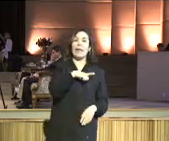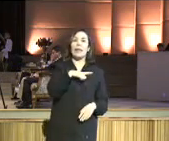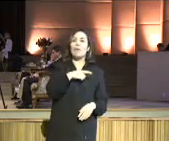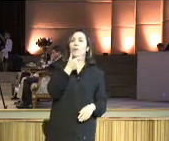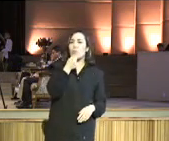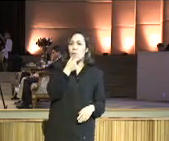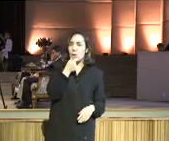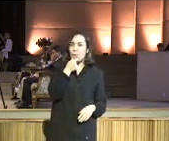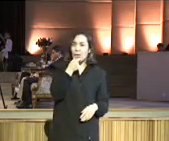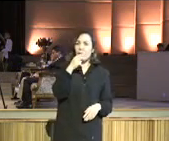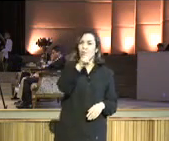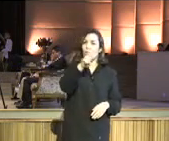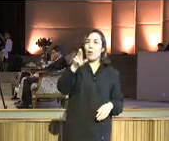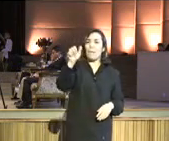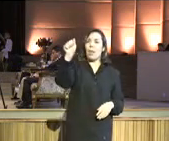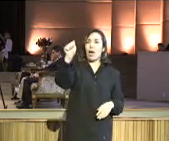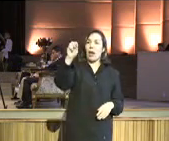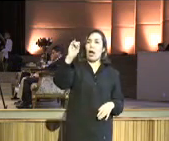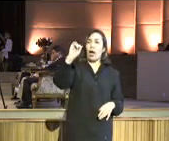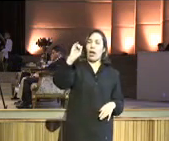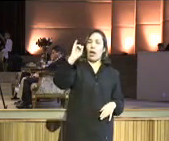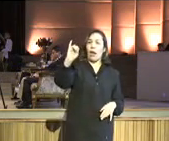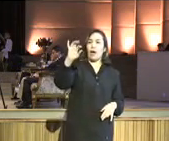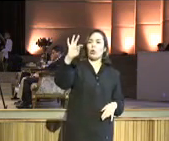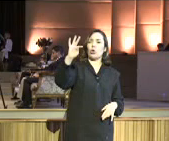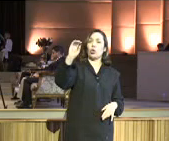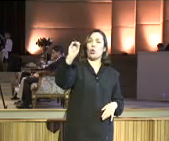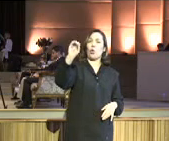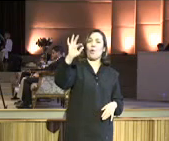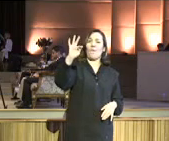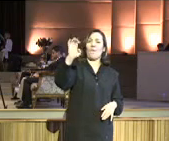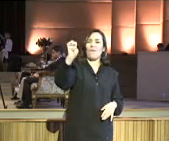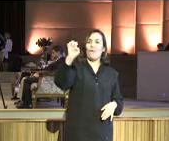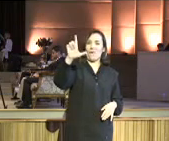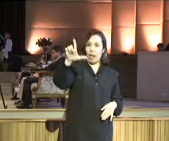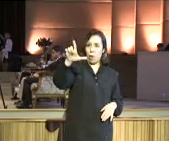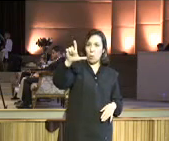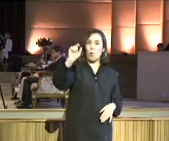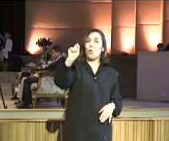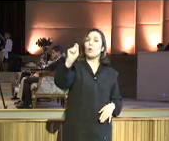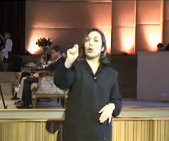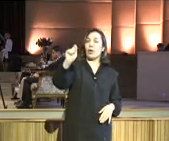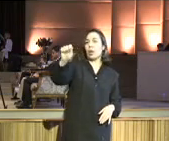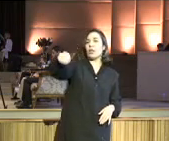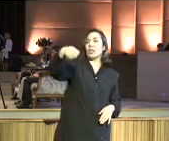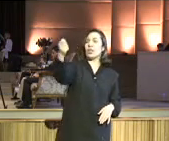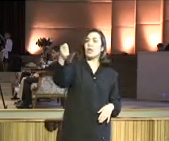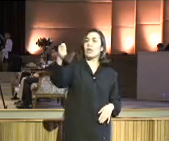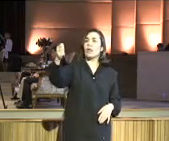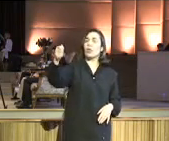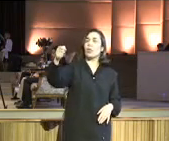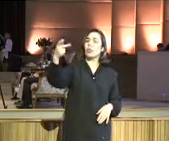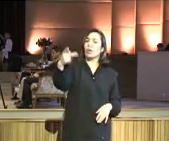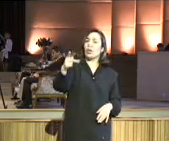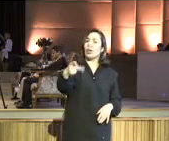Davi. E adivinha quem ele era? Avô de Betsabá.